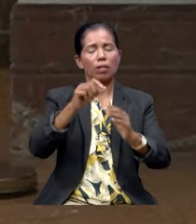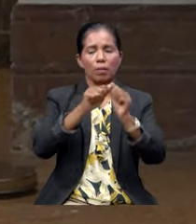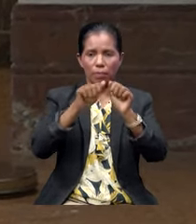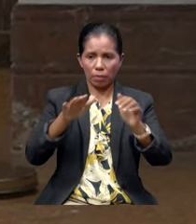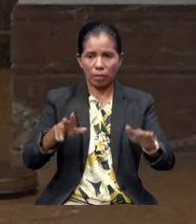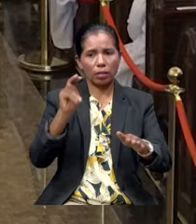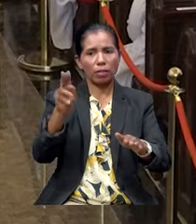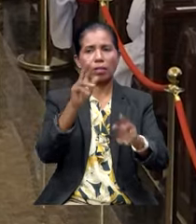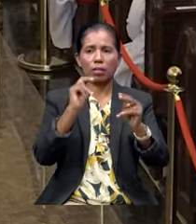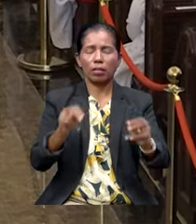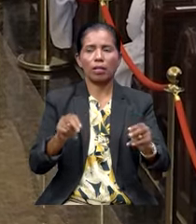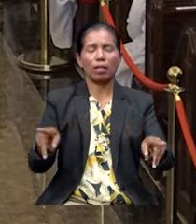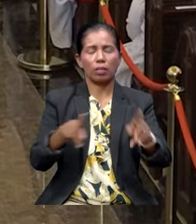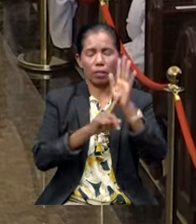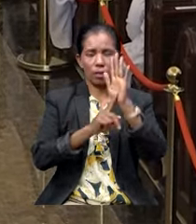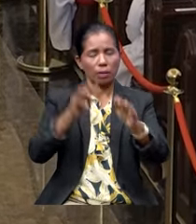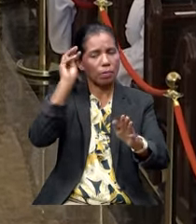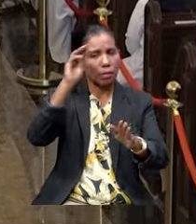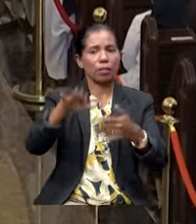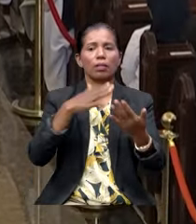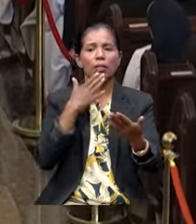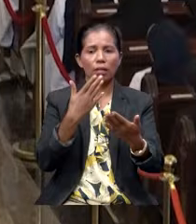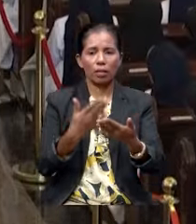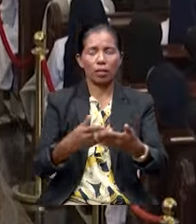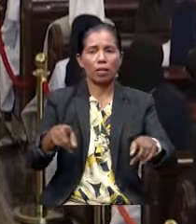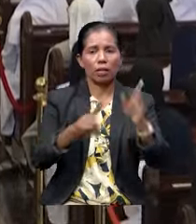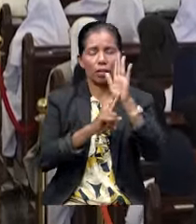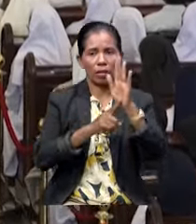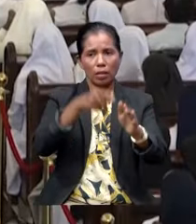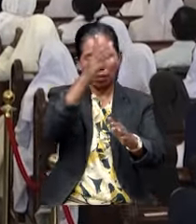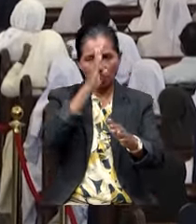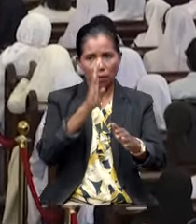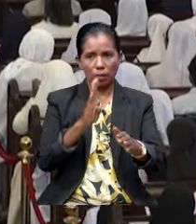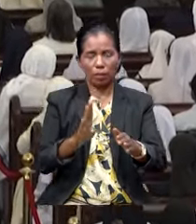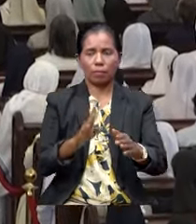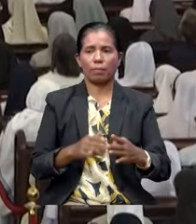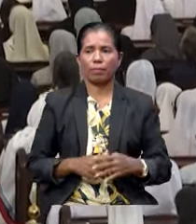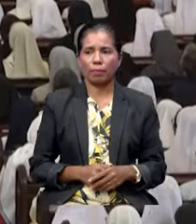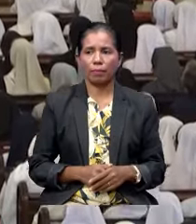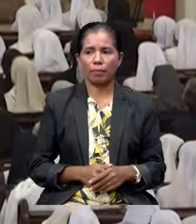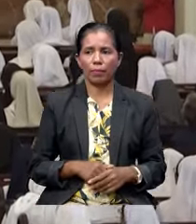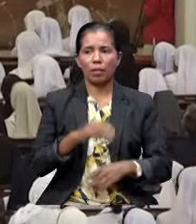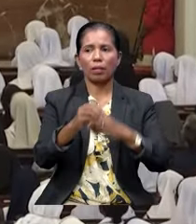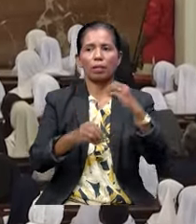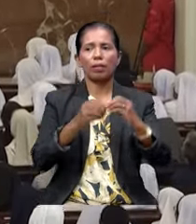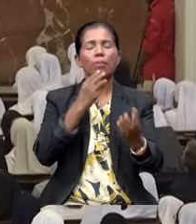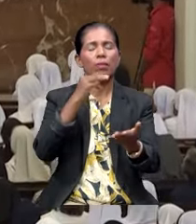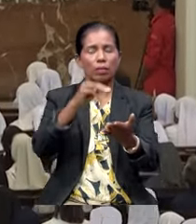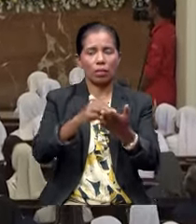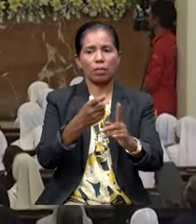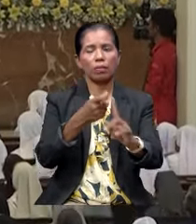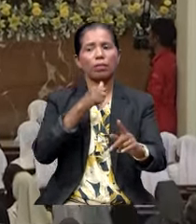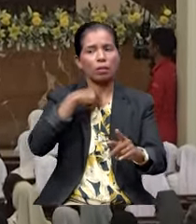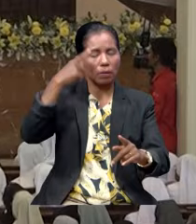nian, mas tem que sair ministro com paixão nian, no sai sinal, ba maroma que nia misericórdia. Relaciona o mensagem o Santo Padre